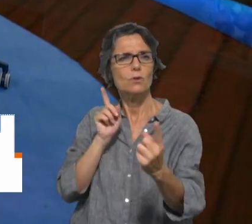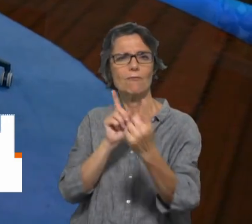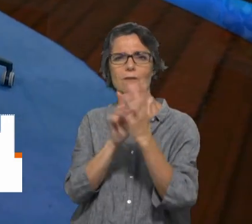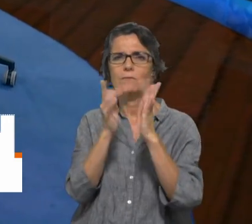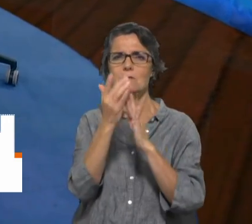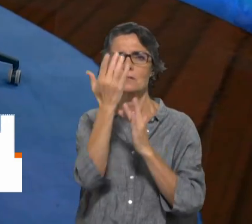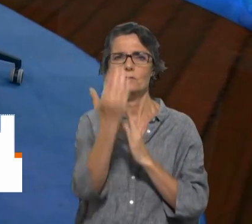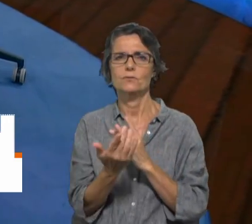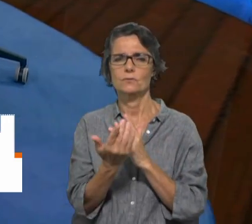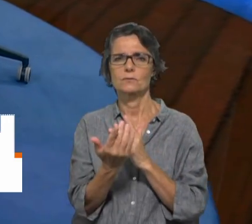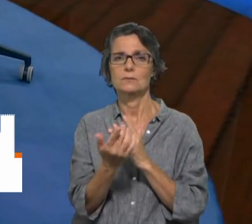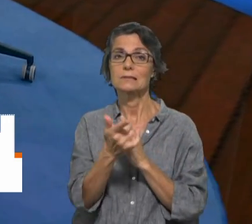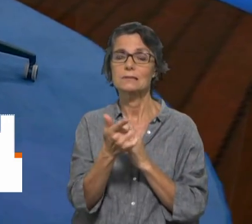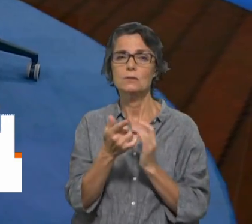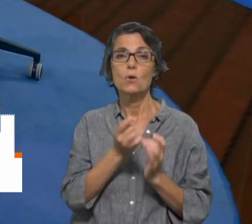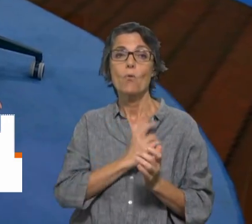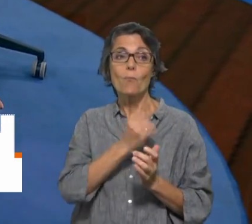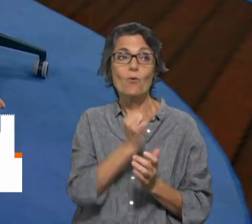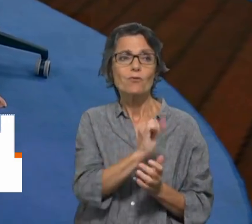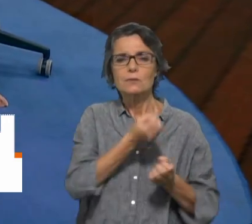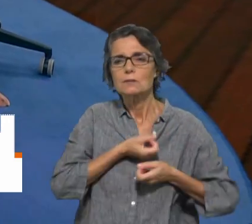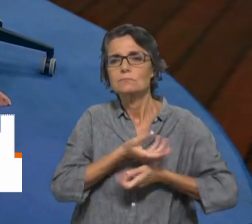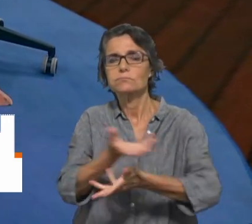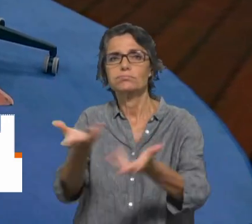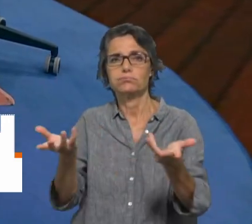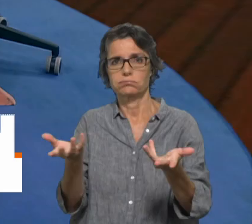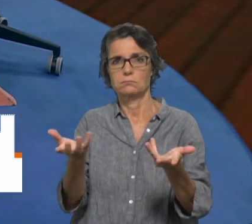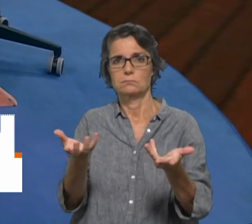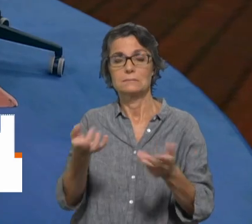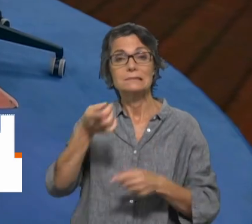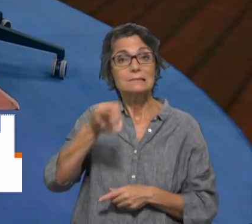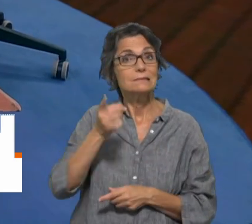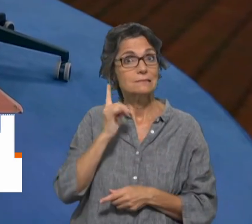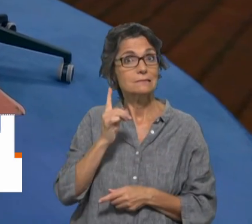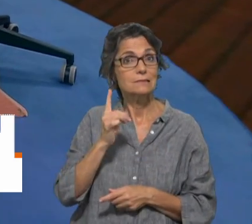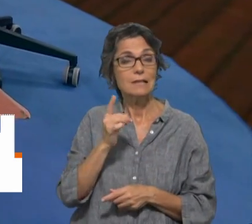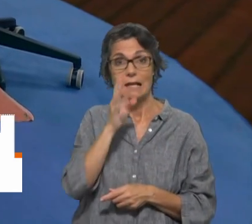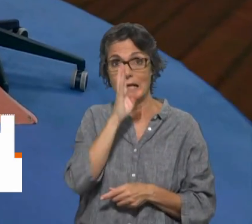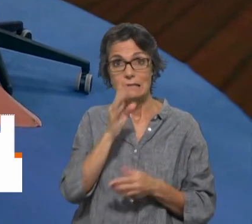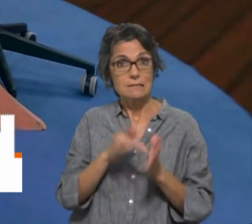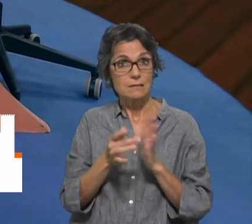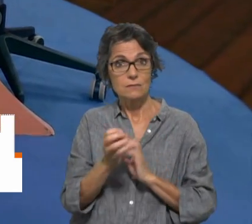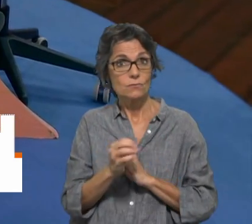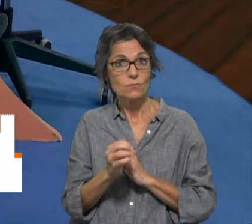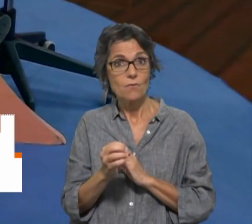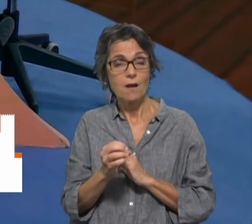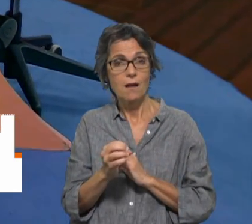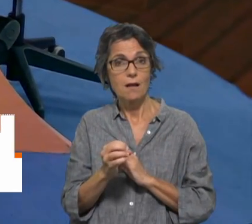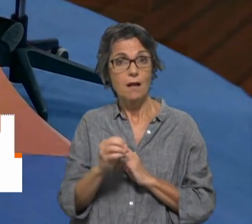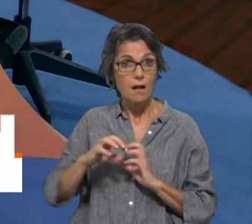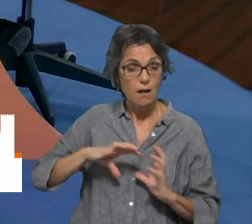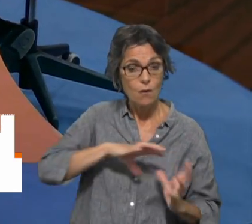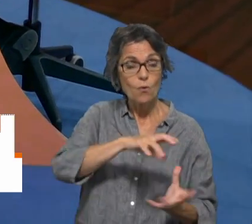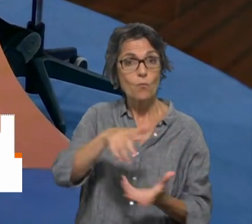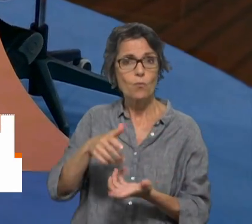para comunicar o seu amor que transforma e que renova. Sem Cristo teríamos pouca capacidade para tornar o mundo mais